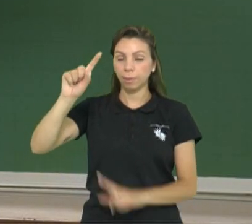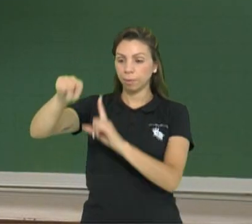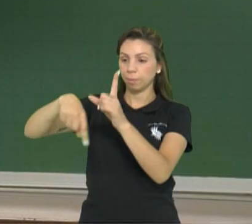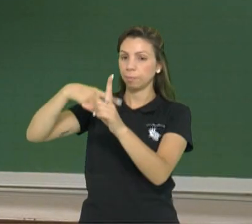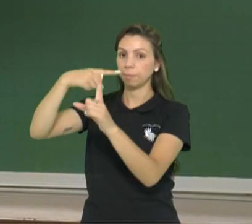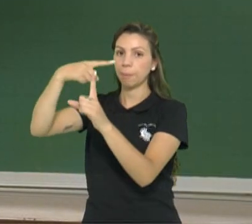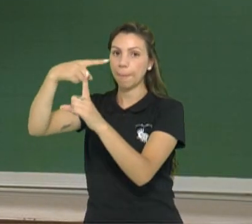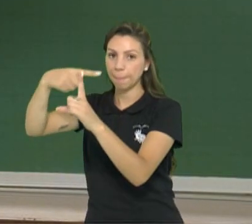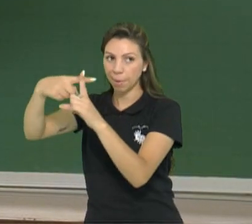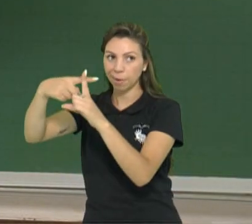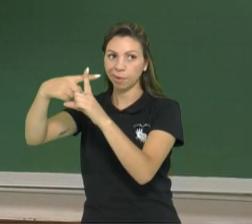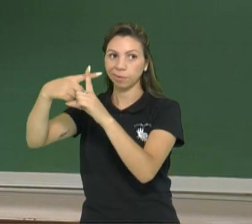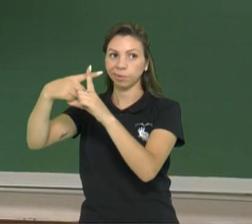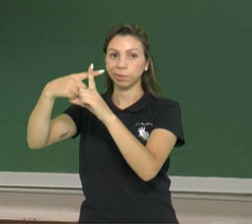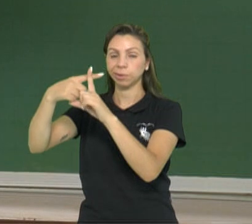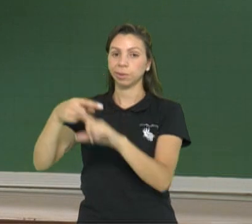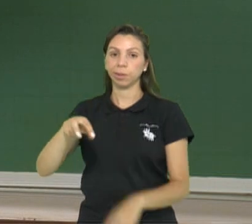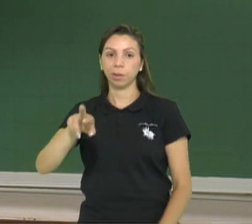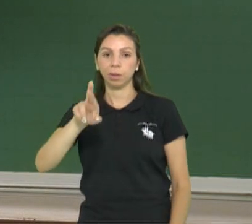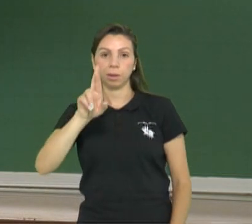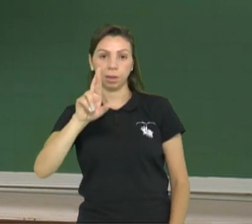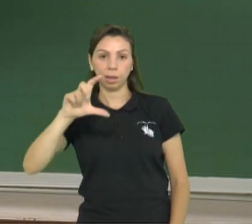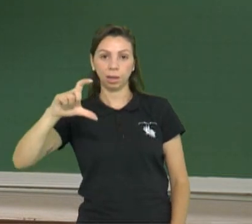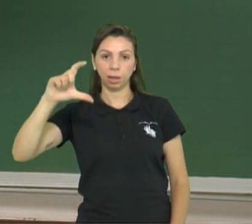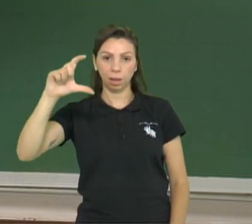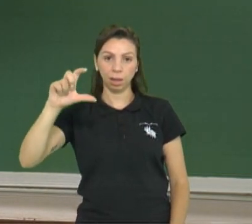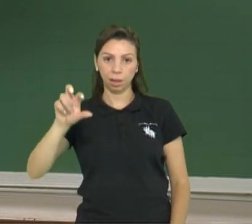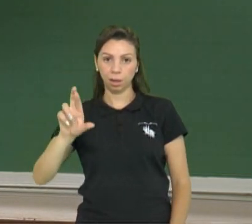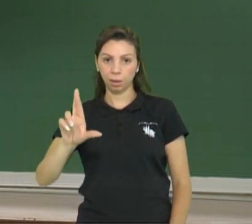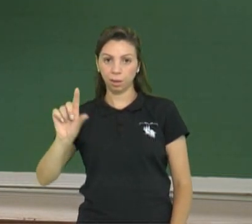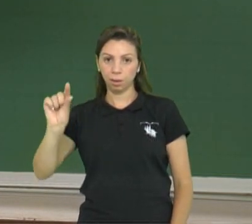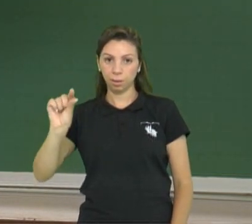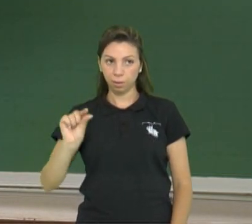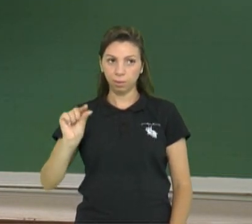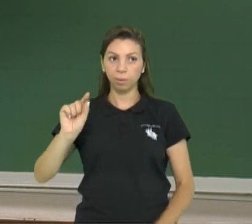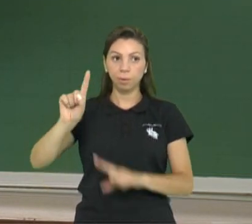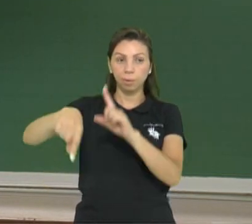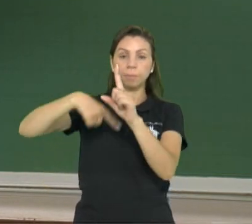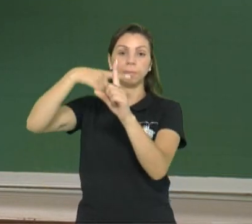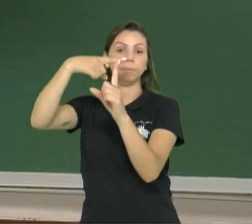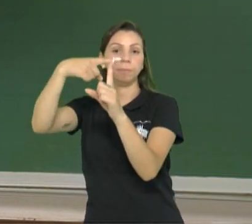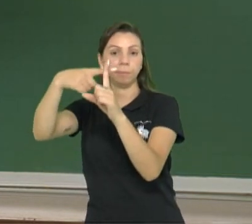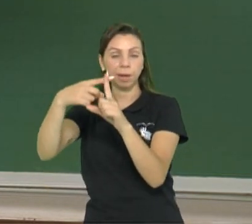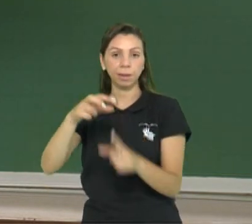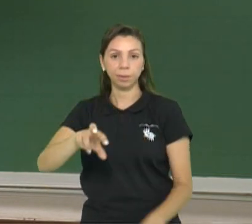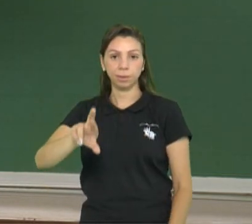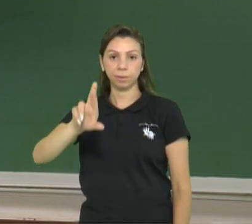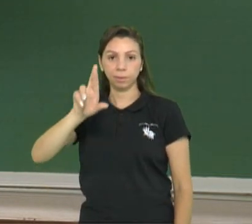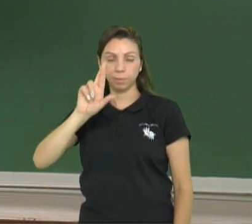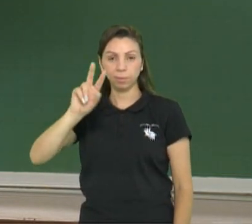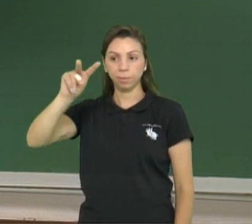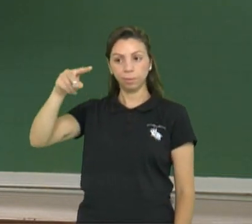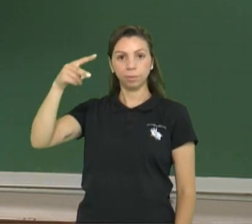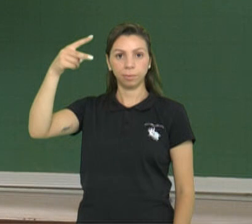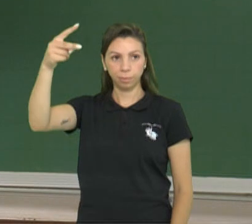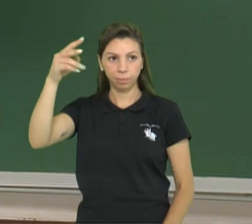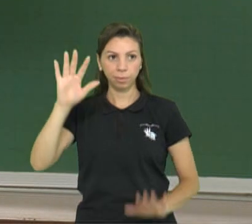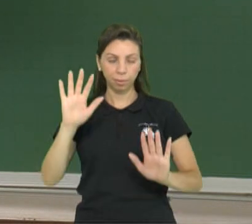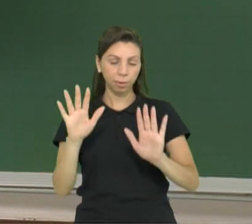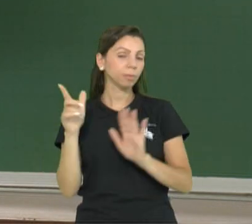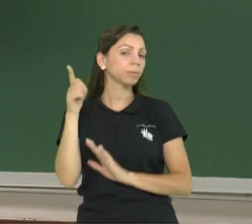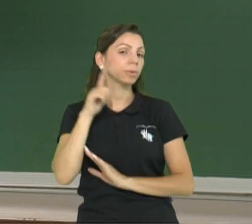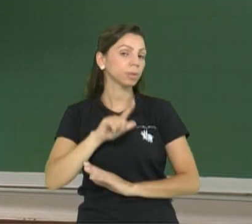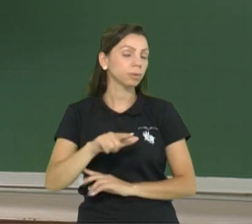dois raios, do raio maior e do raio menor, mais o quadrado do raio menor. Então,